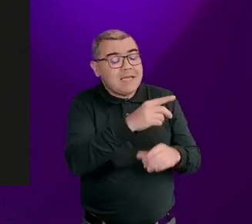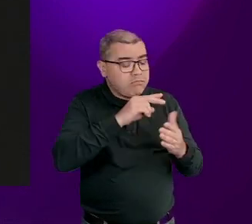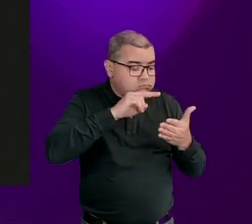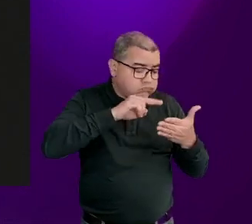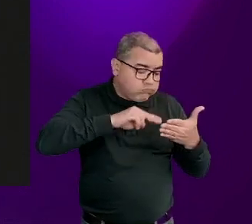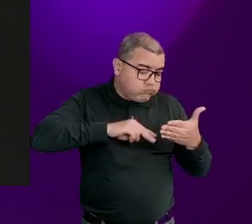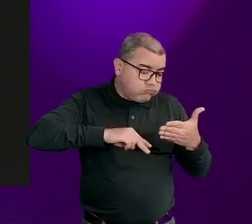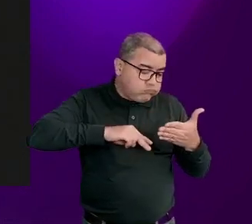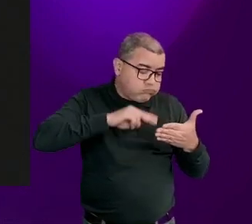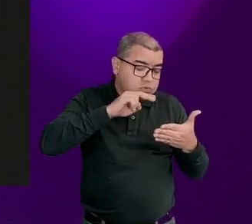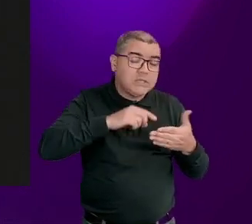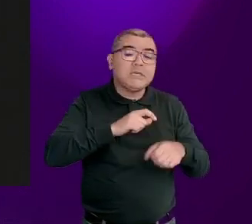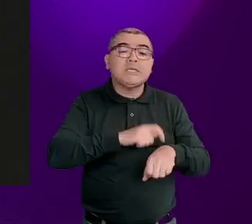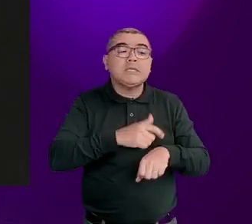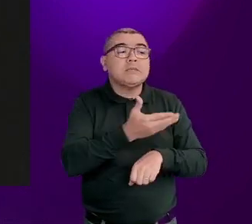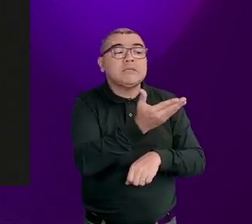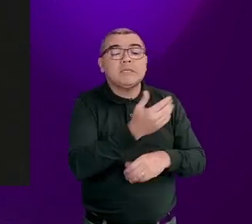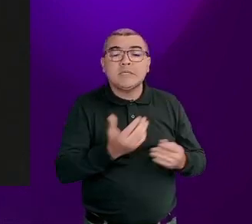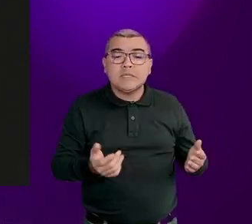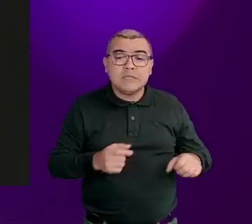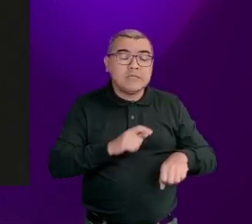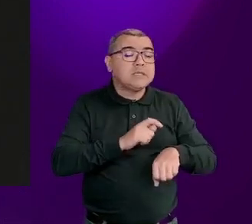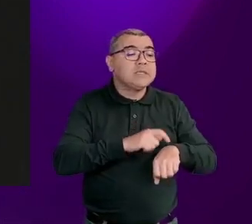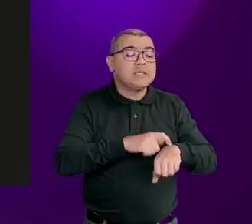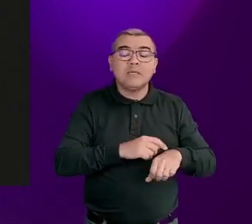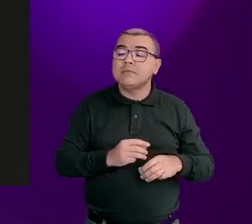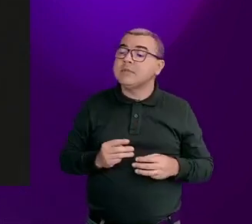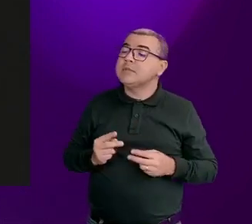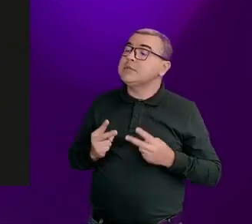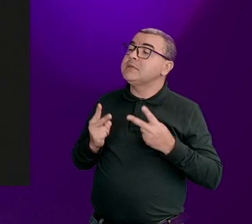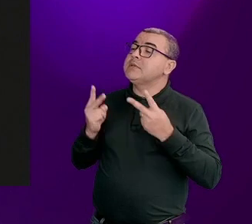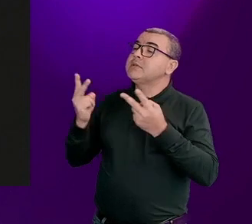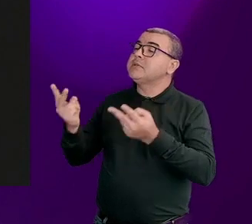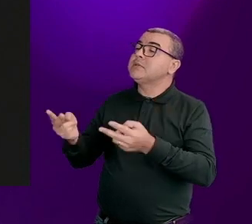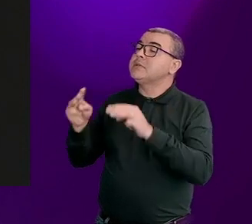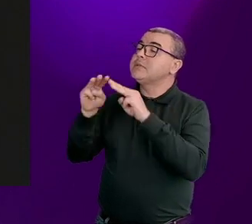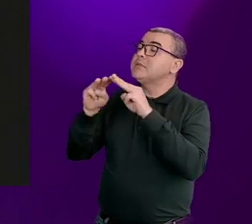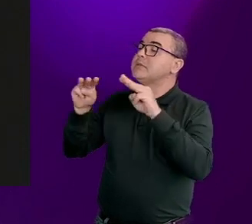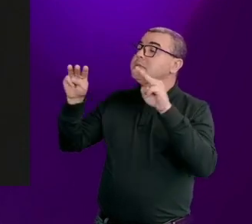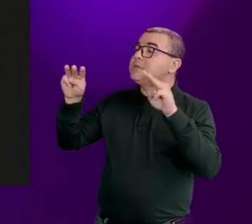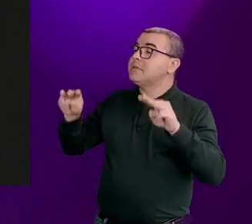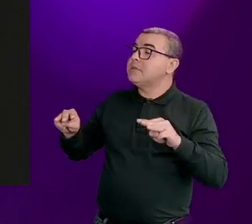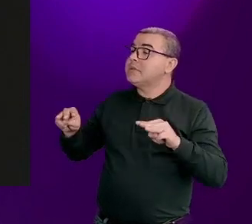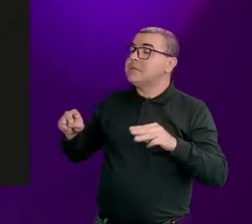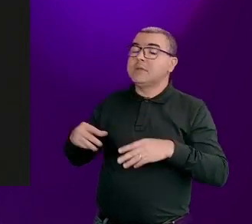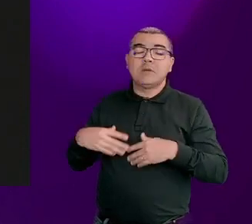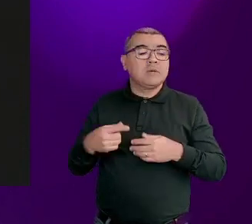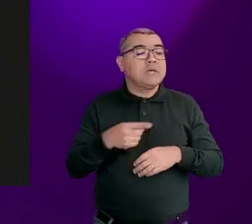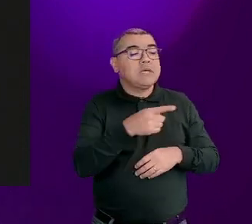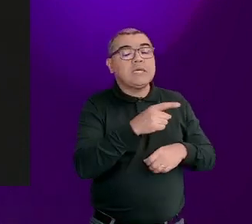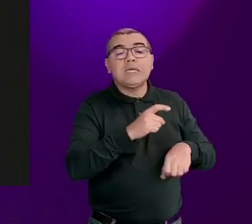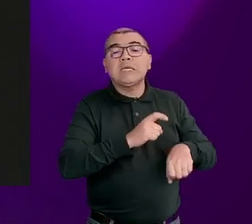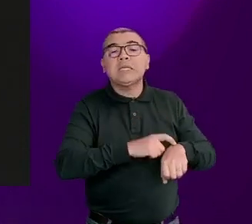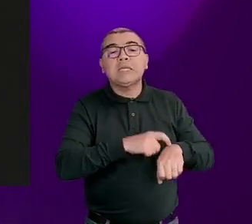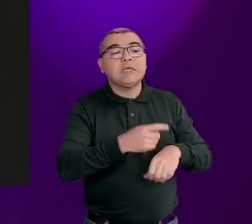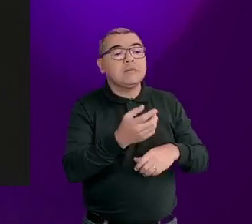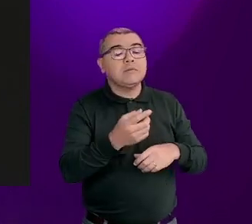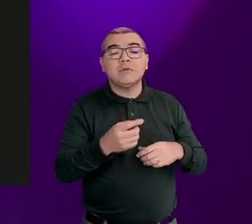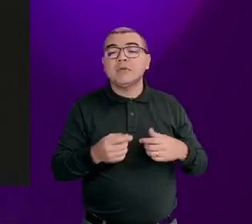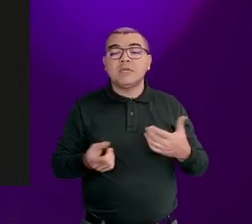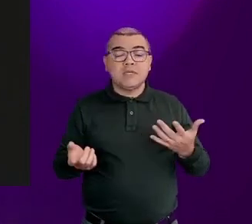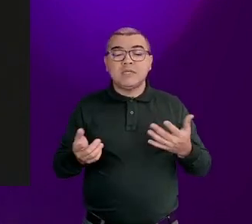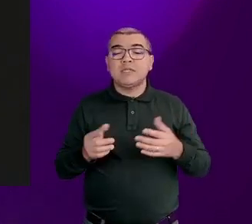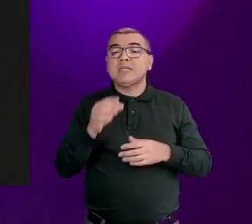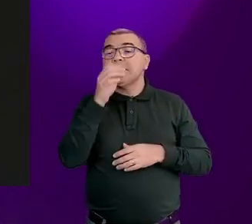para ler um livro? Que tempo ele tem para visitar uma exposição no museu? No fim de semana, ele deve estar